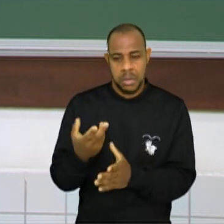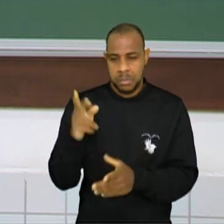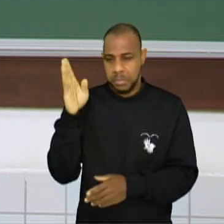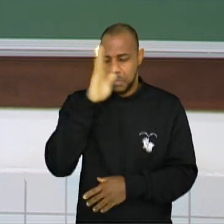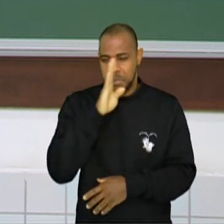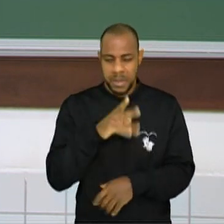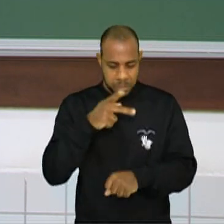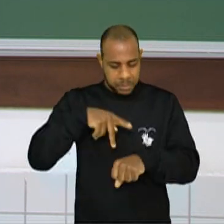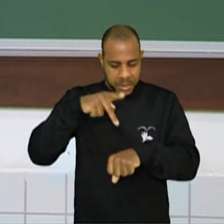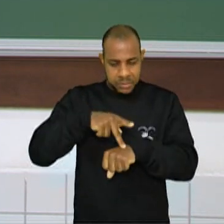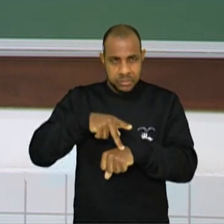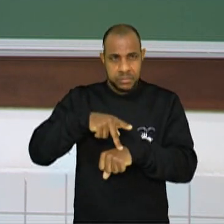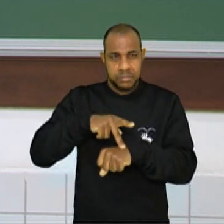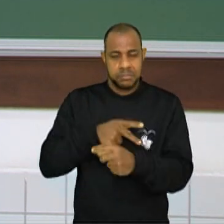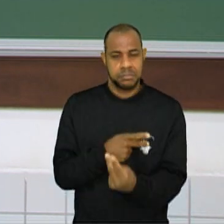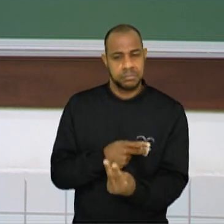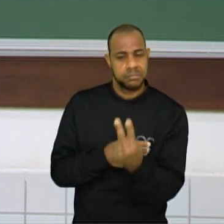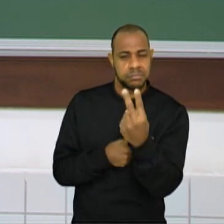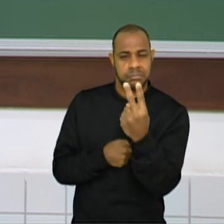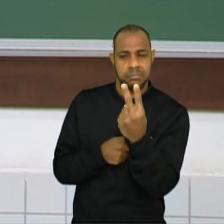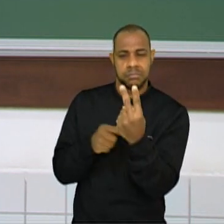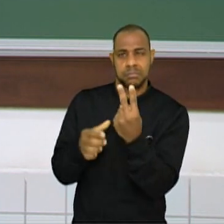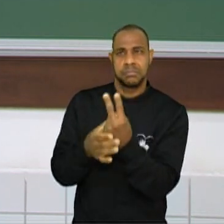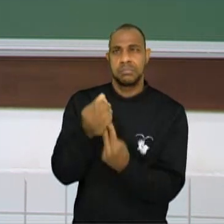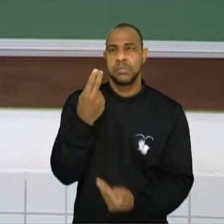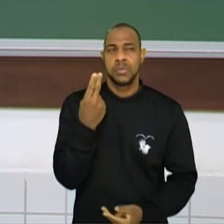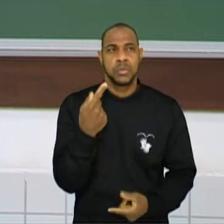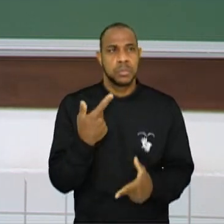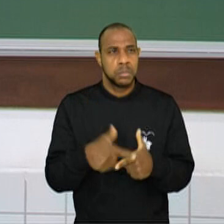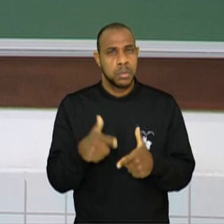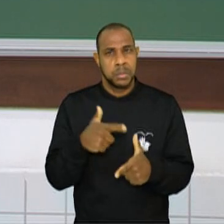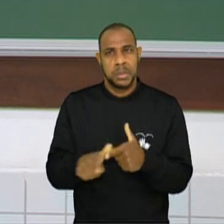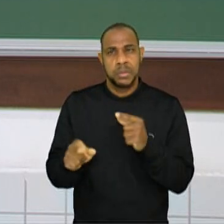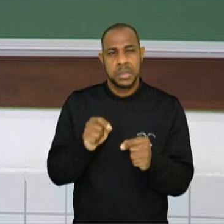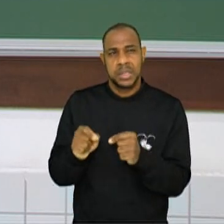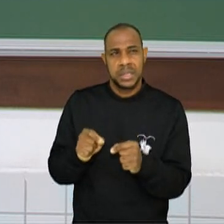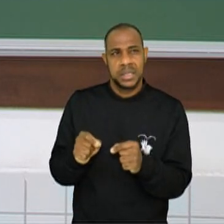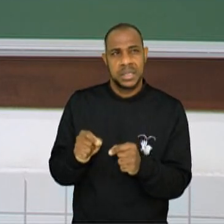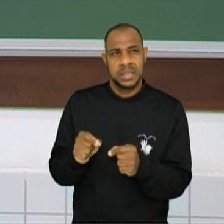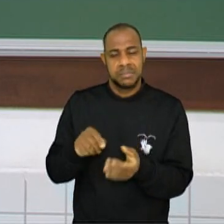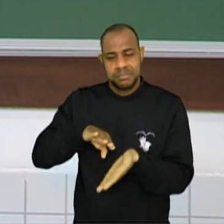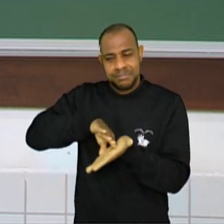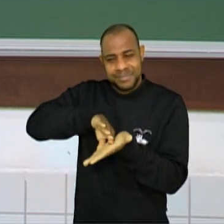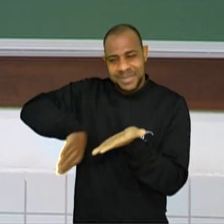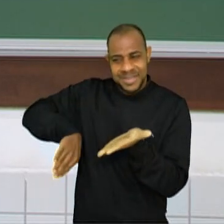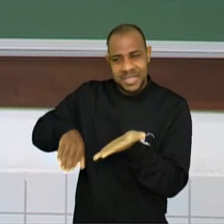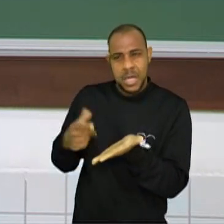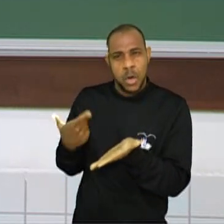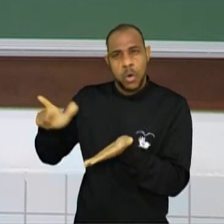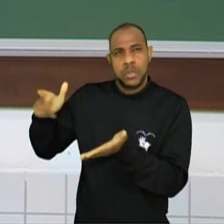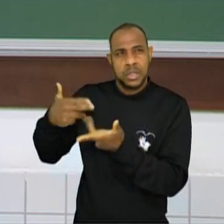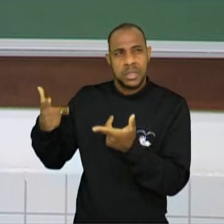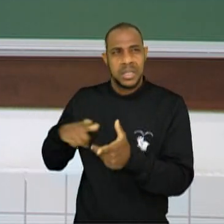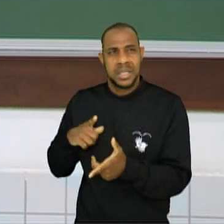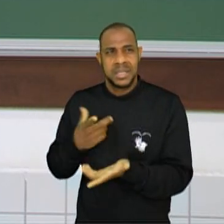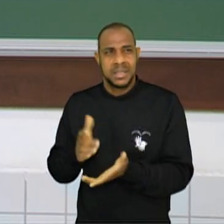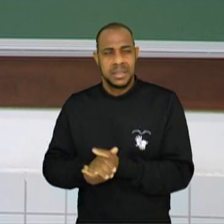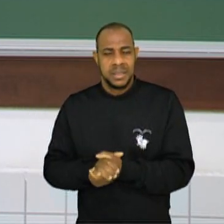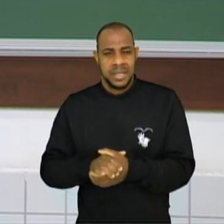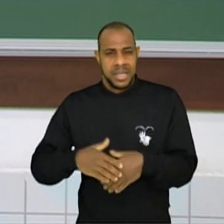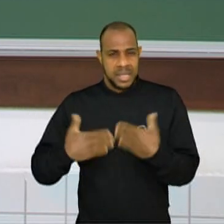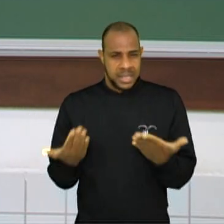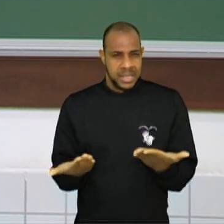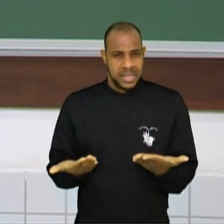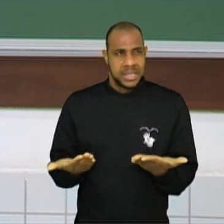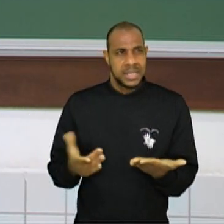a partir desses dois elementos. O problema está sempre em eliminar todo o resto, né? O Brasil é isso? Sim, mas não é só isso.